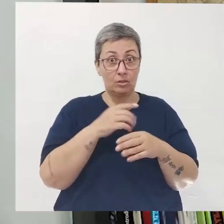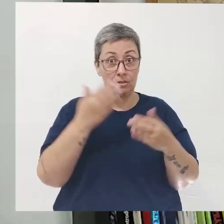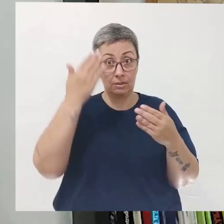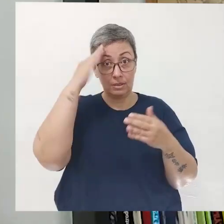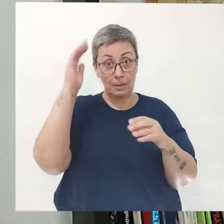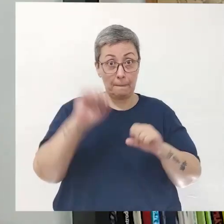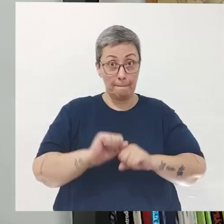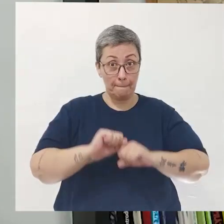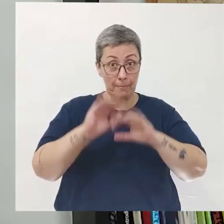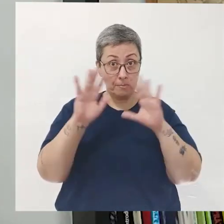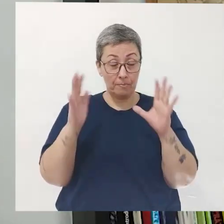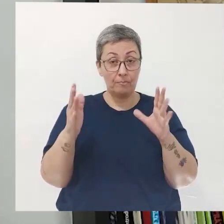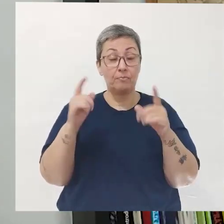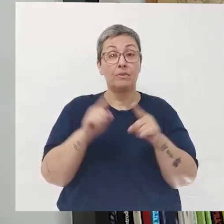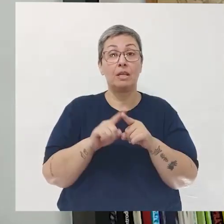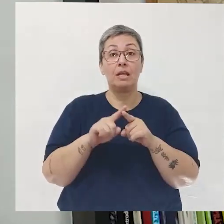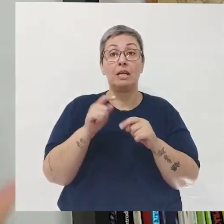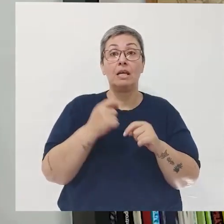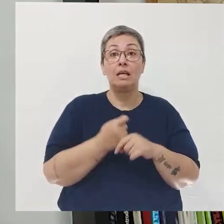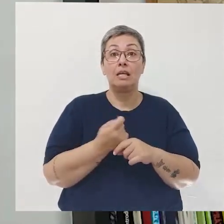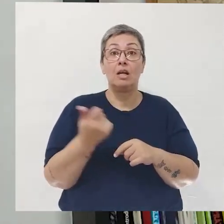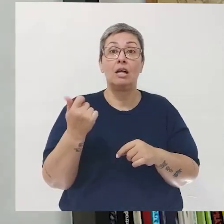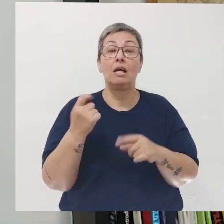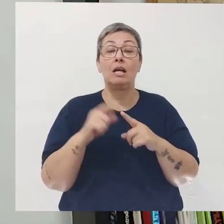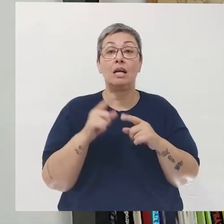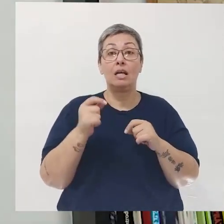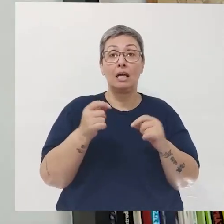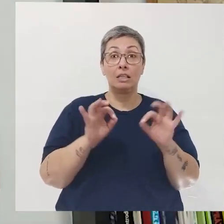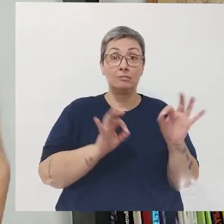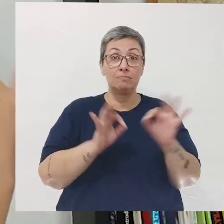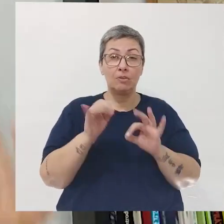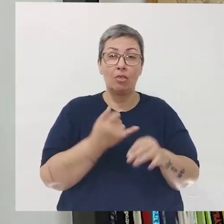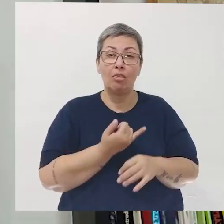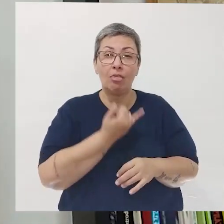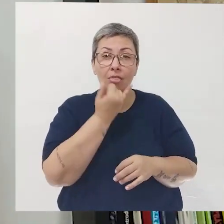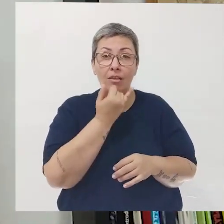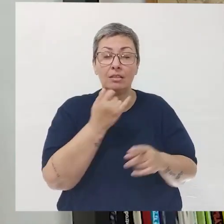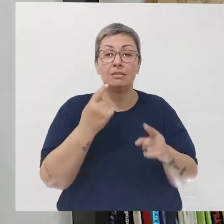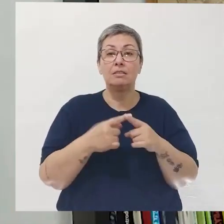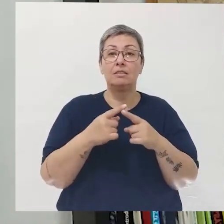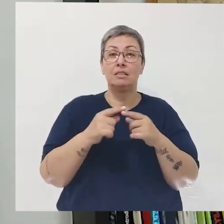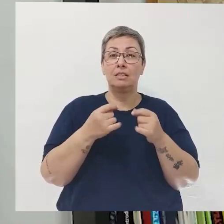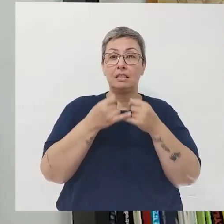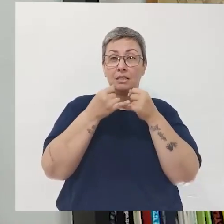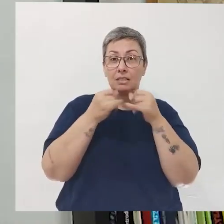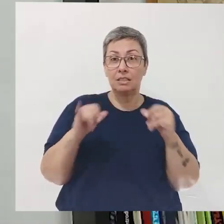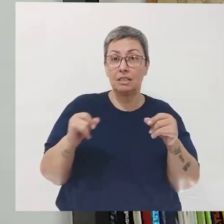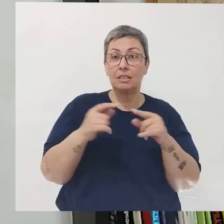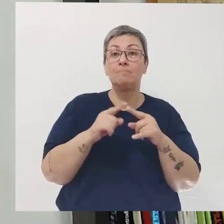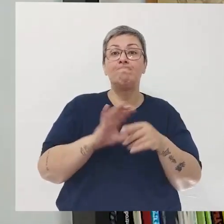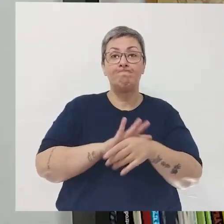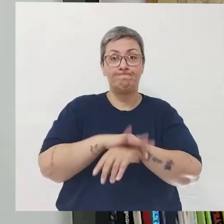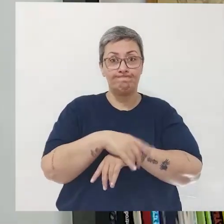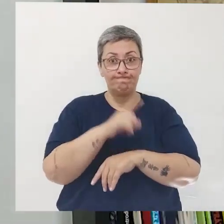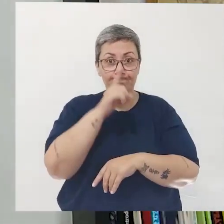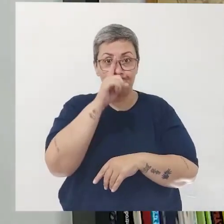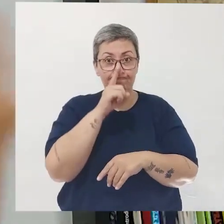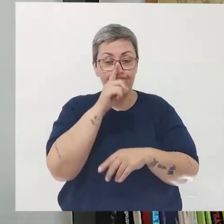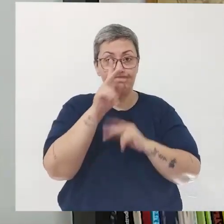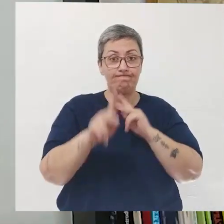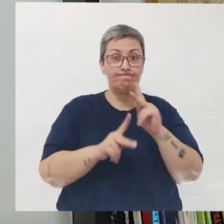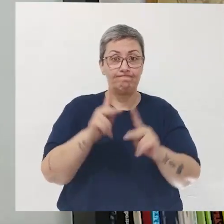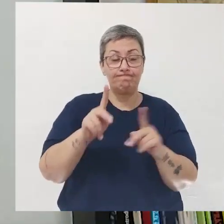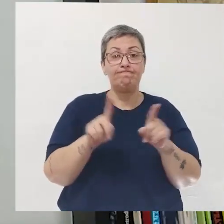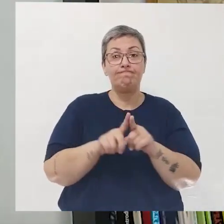conseguiram entender melhor aí com essa explicação. Esses gatos, eles são ligações improvisadas de energia que colocam em risco a segurança